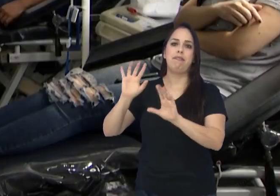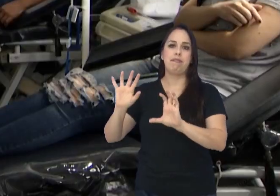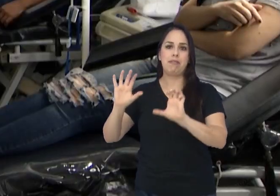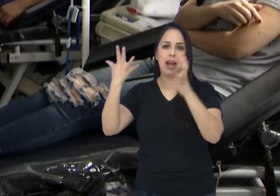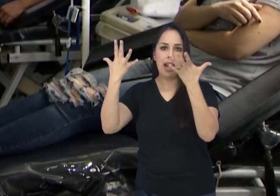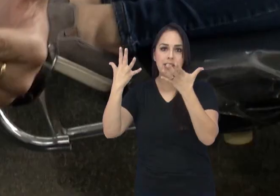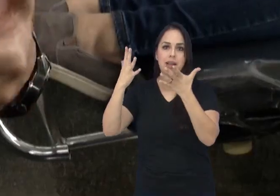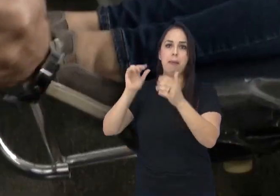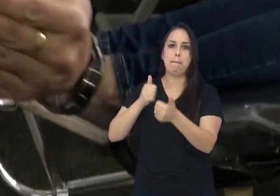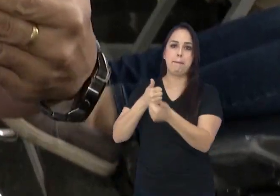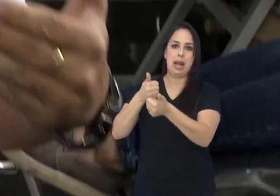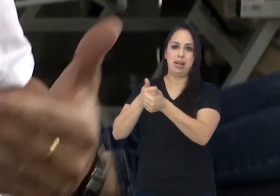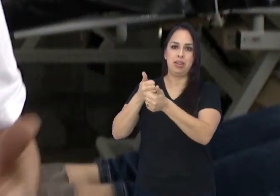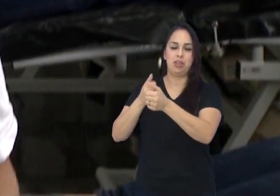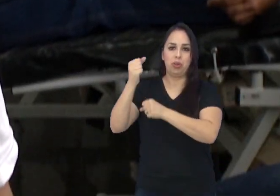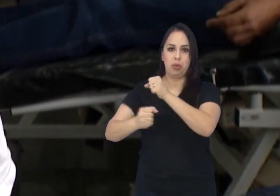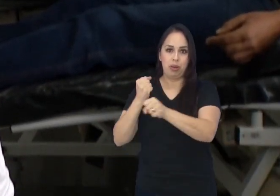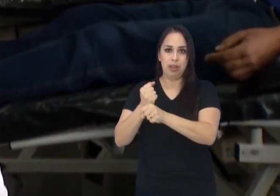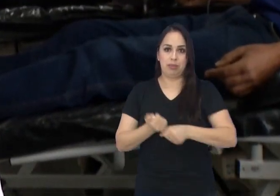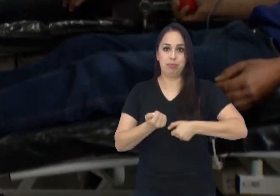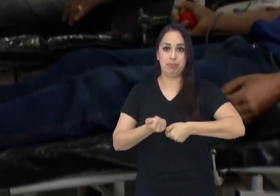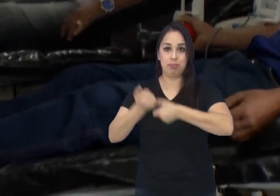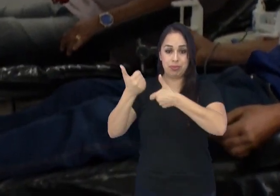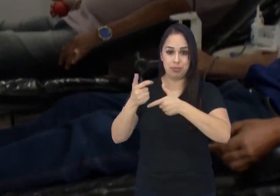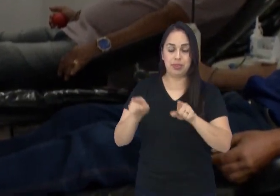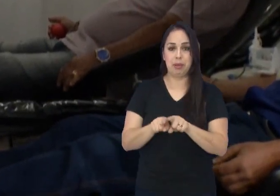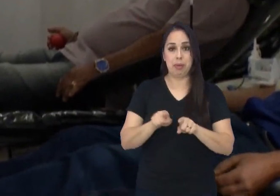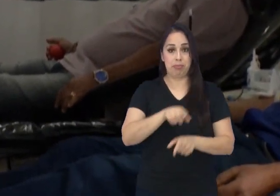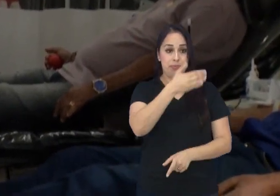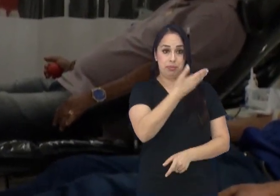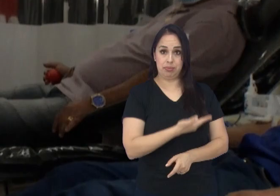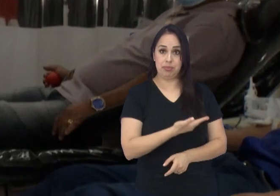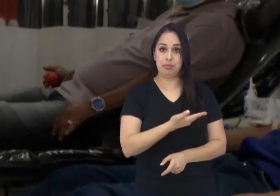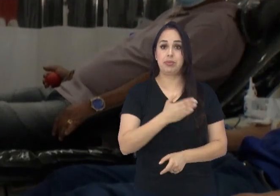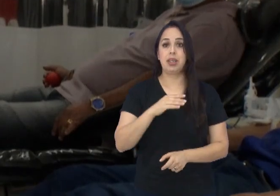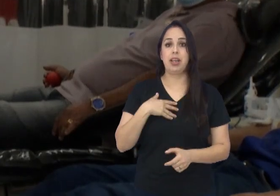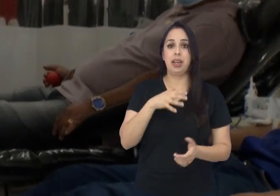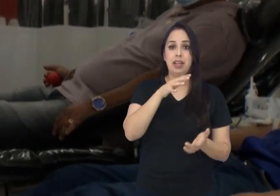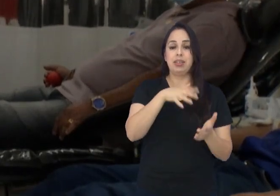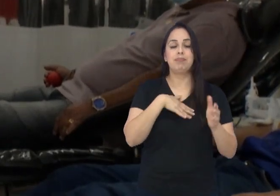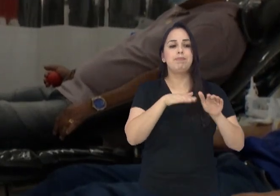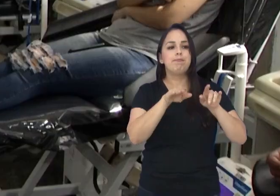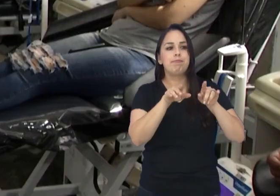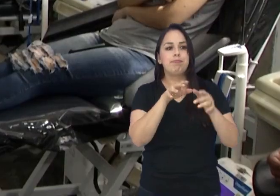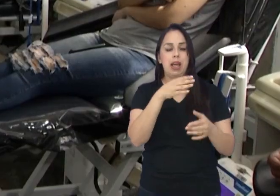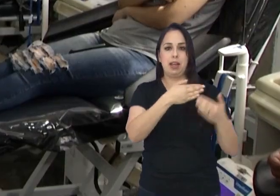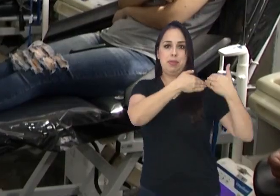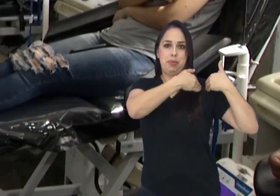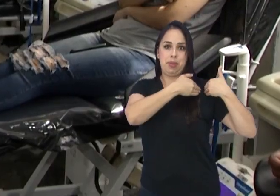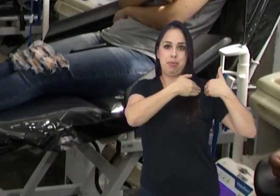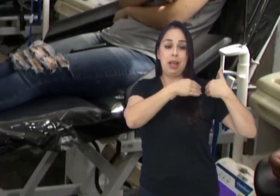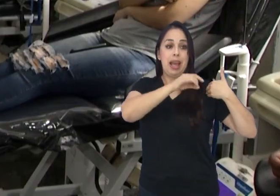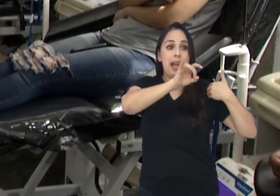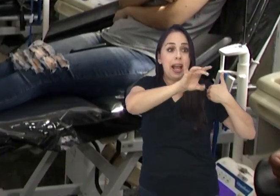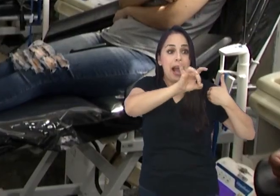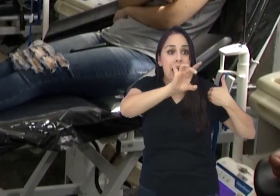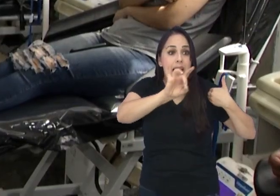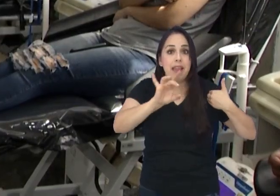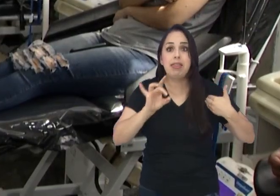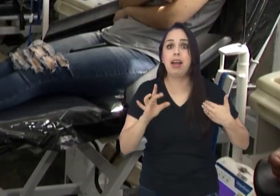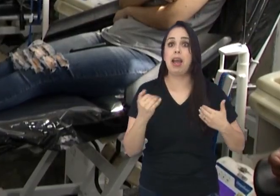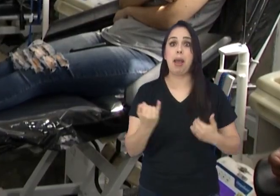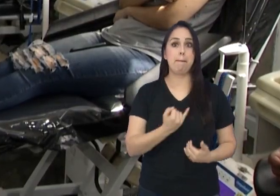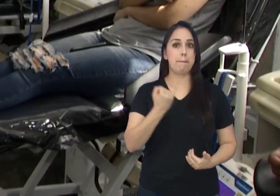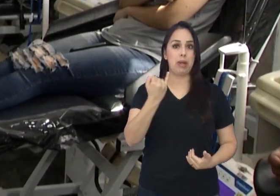Segundo Paulo Pontes, coordenador do setor de captação de doadores do Banco de Sangue de São José, cada doação é importante